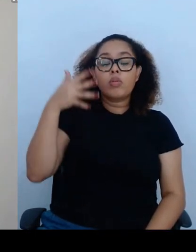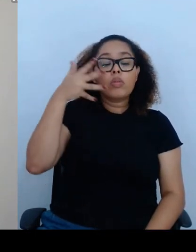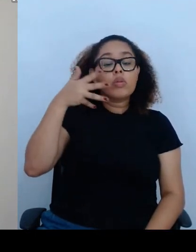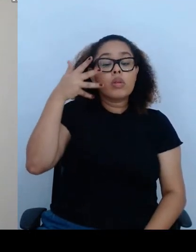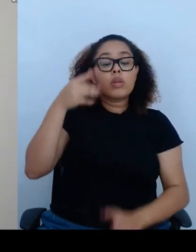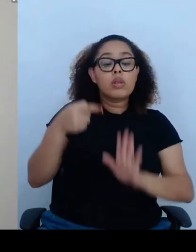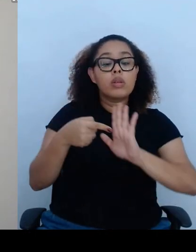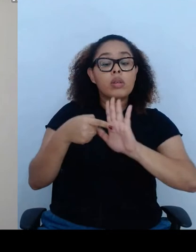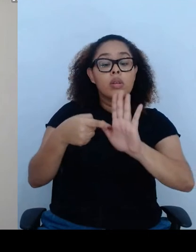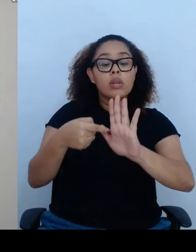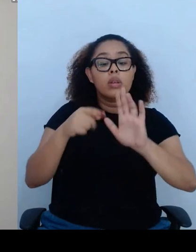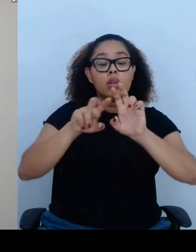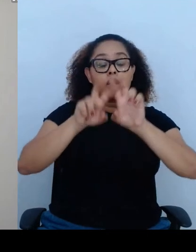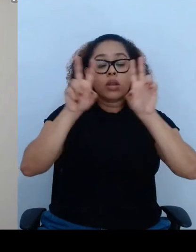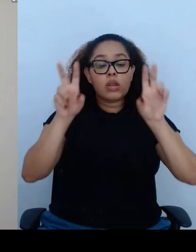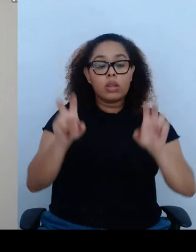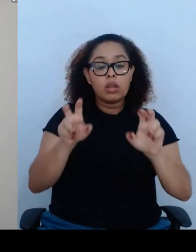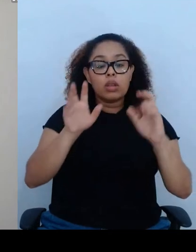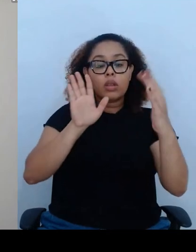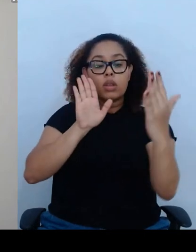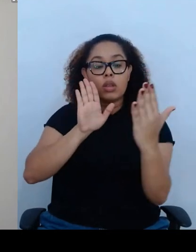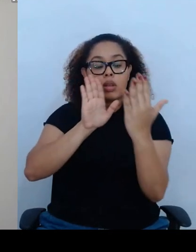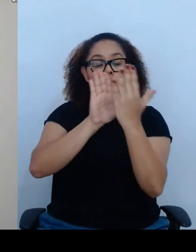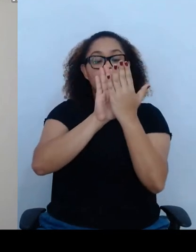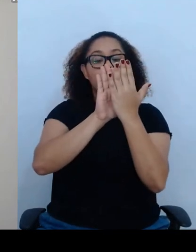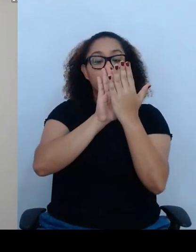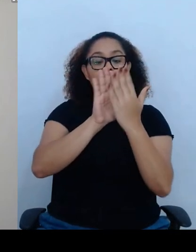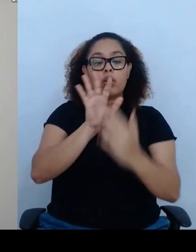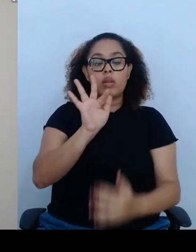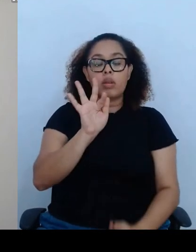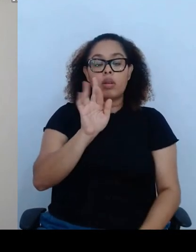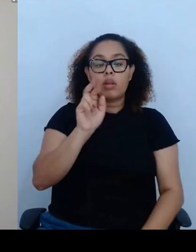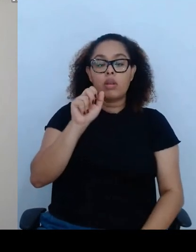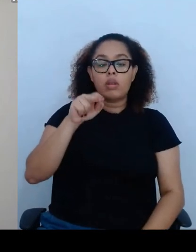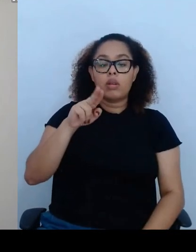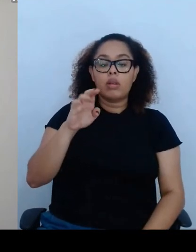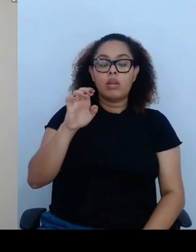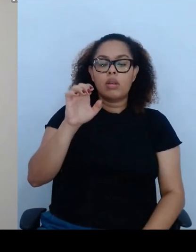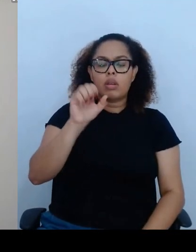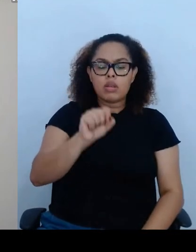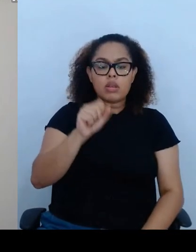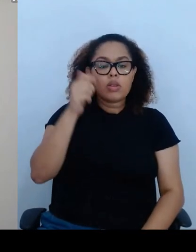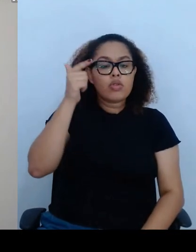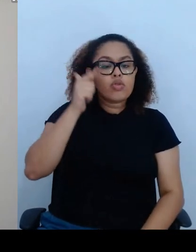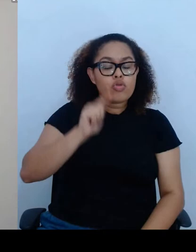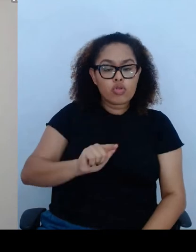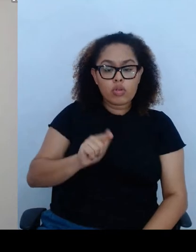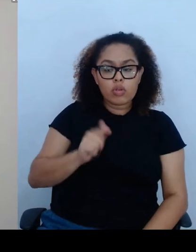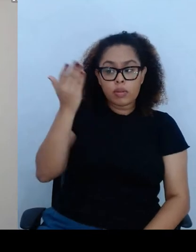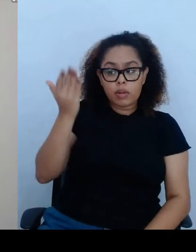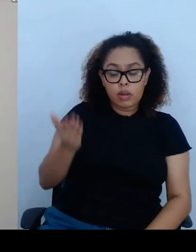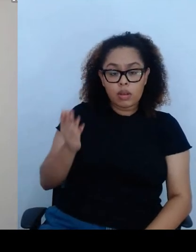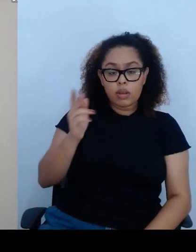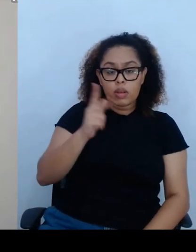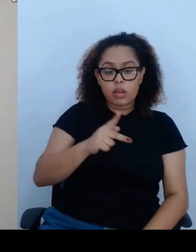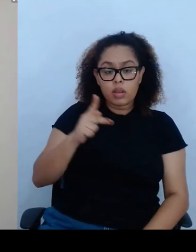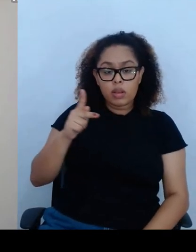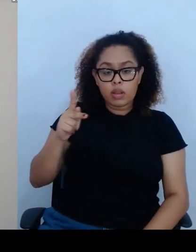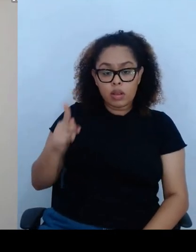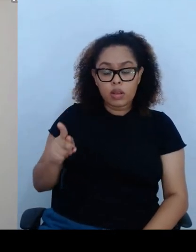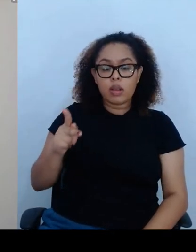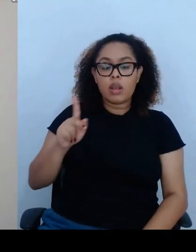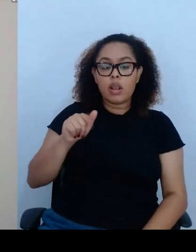chama enfrentando Francis Bacon mais uma vez o professor Simon o filtro care é